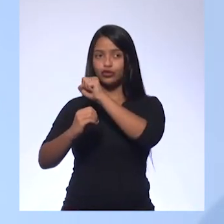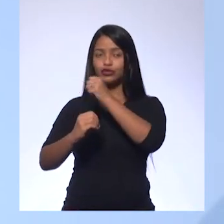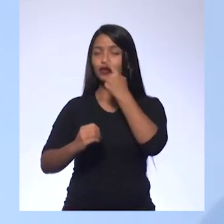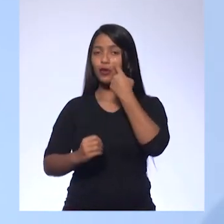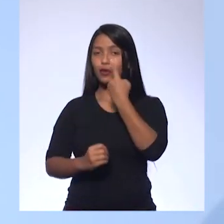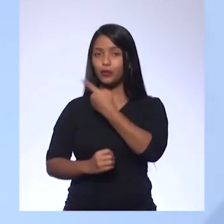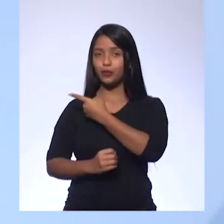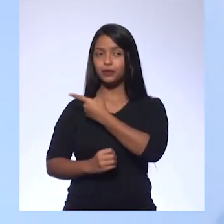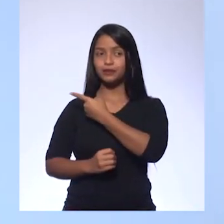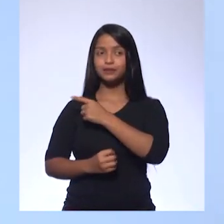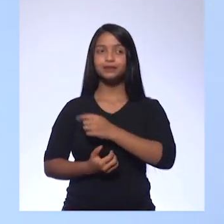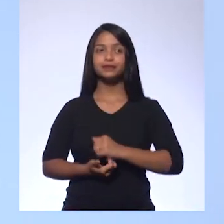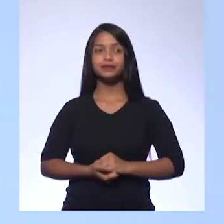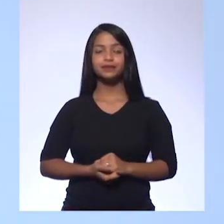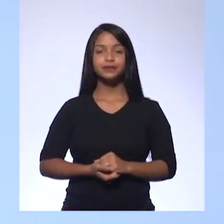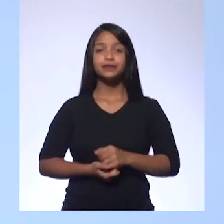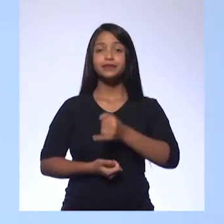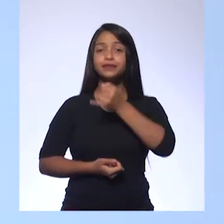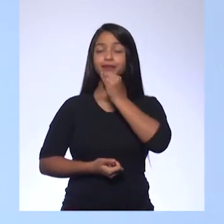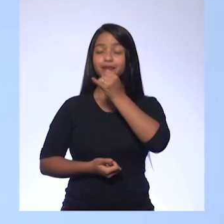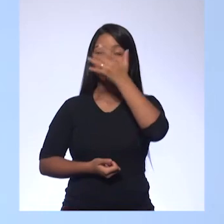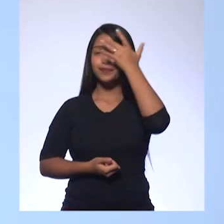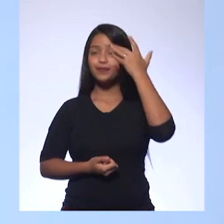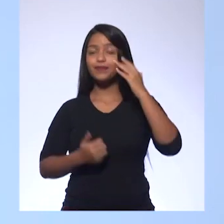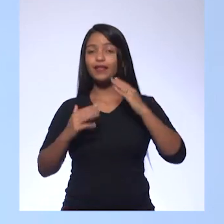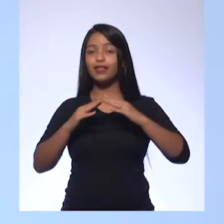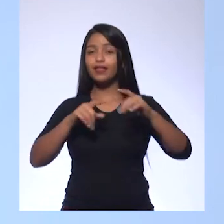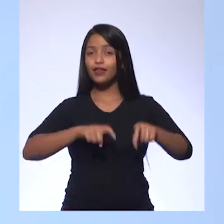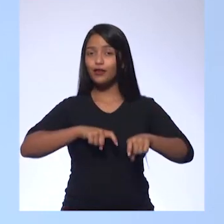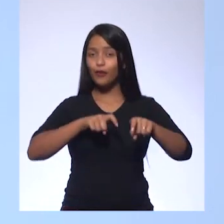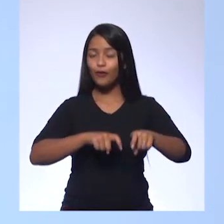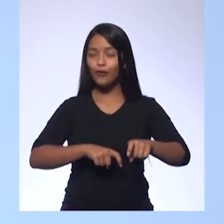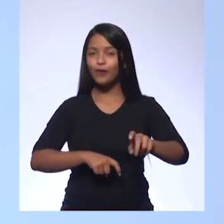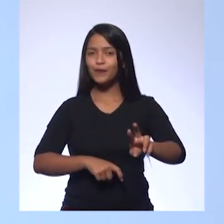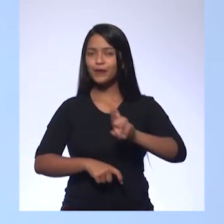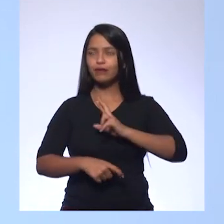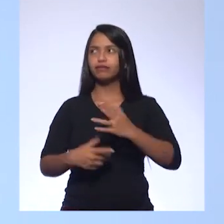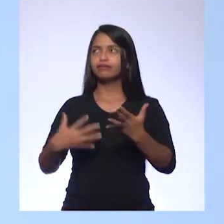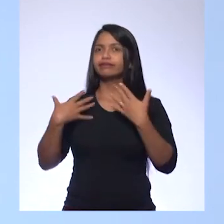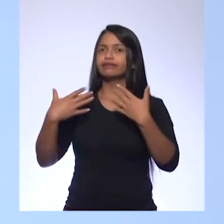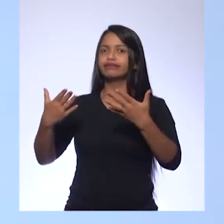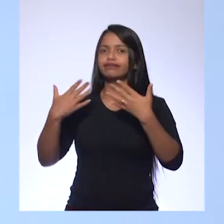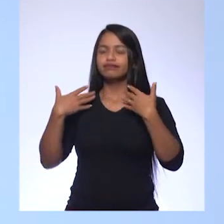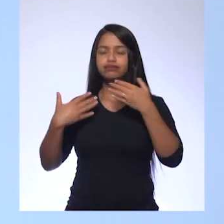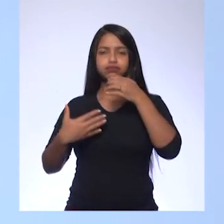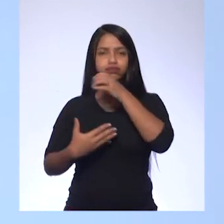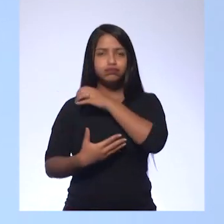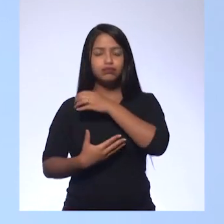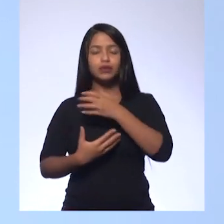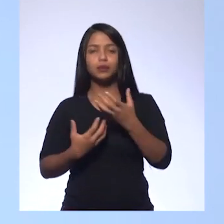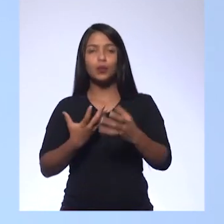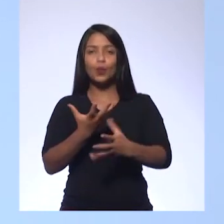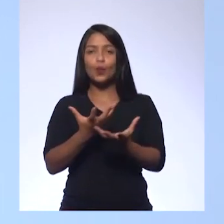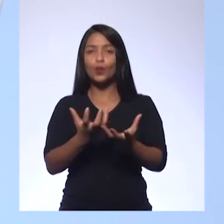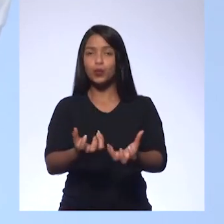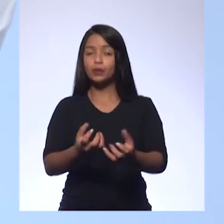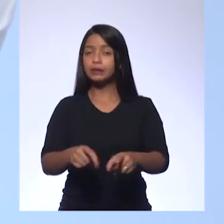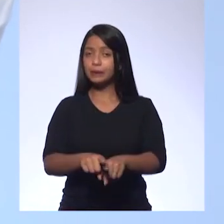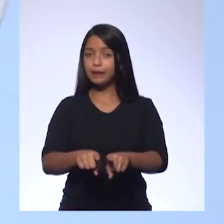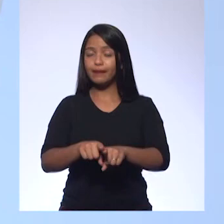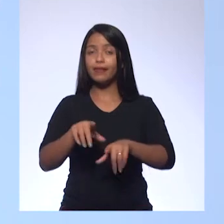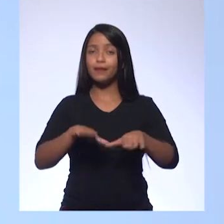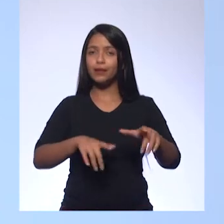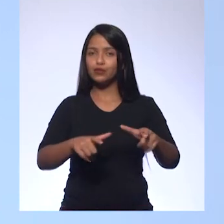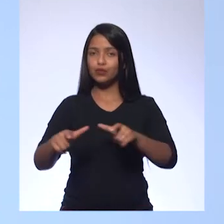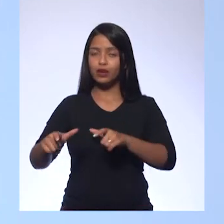né, então o pessoal do interiorzão aí, né, falou que é muito quente e tal, né, e às vezes é quente e seco, dependendo de onde está, quente